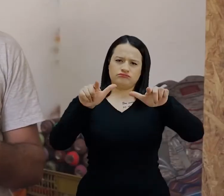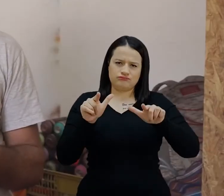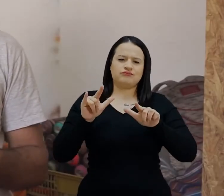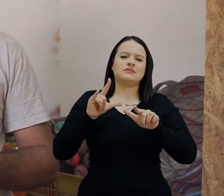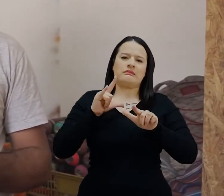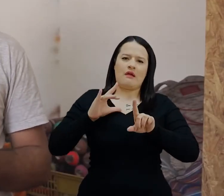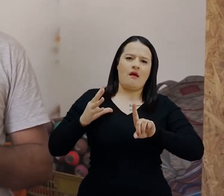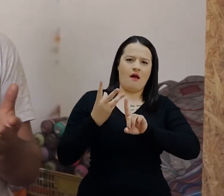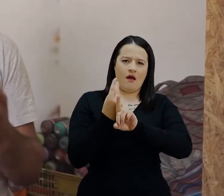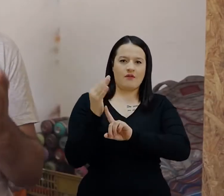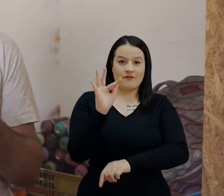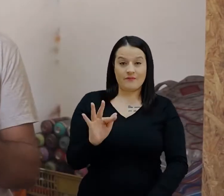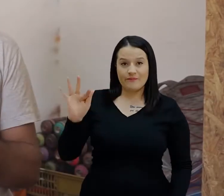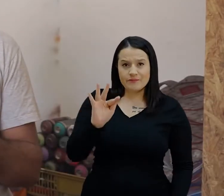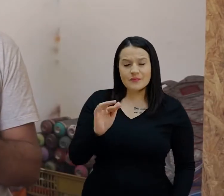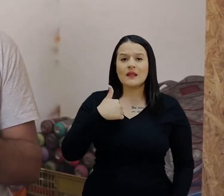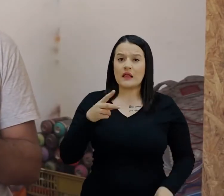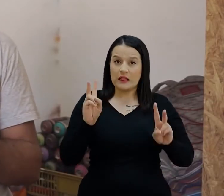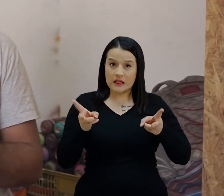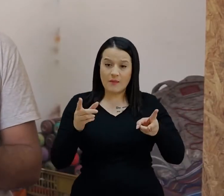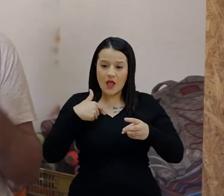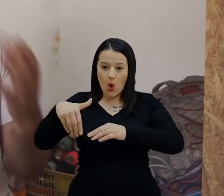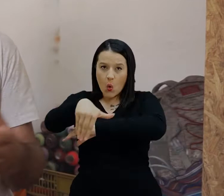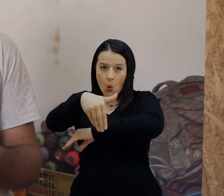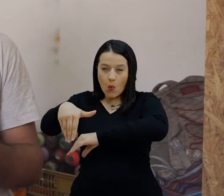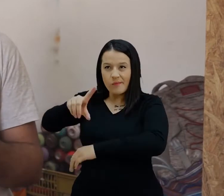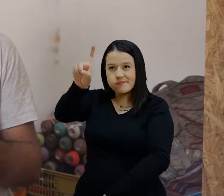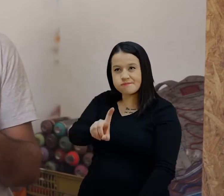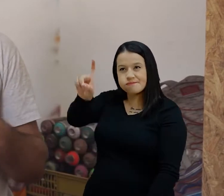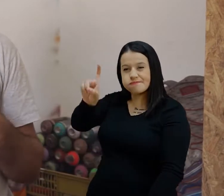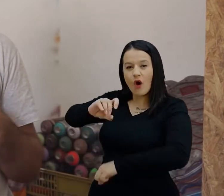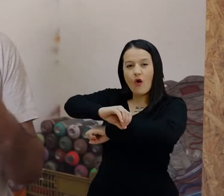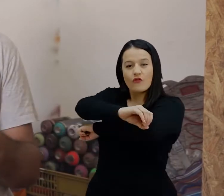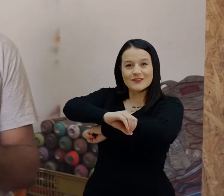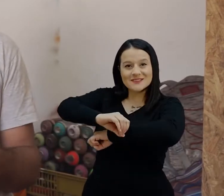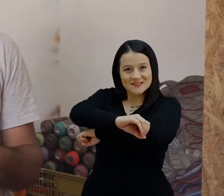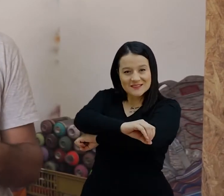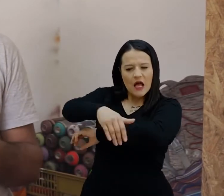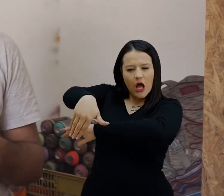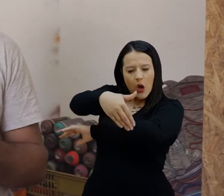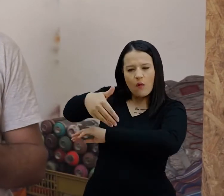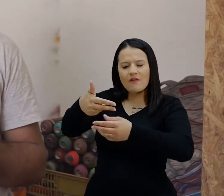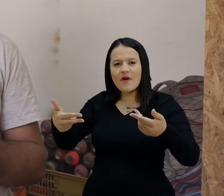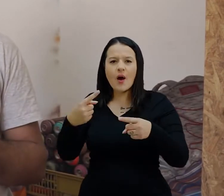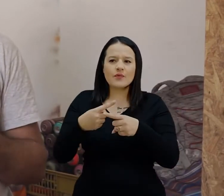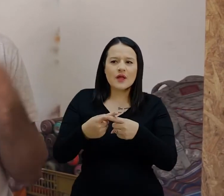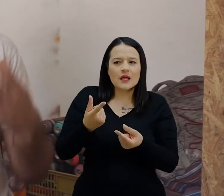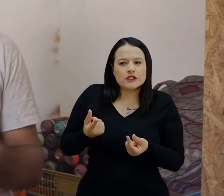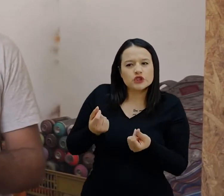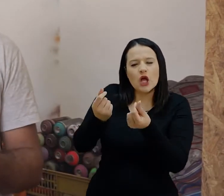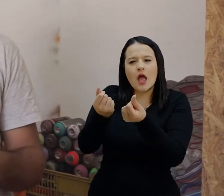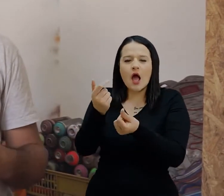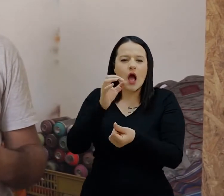faculdade de artes. Paralelamente à produção de grafite na rua, comecei a desenvolver oficinas que eram uma forma de eu poder